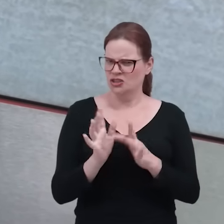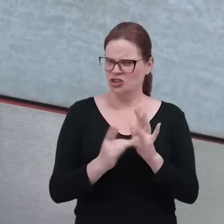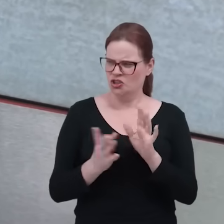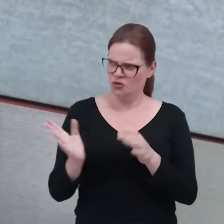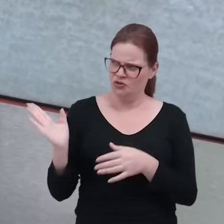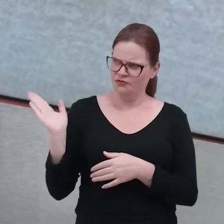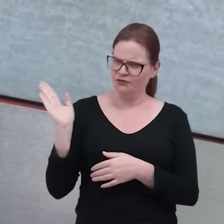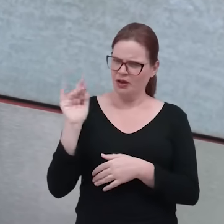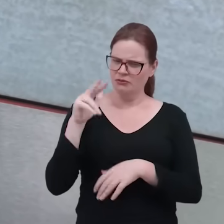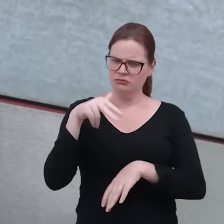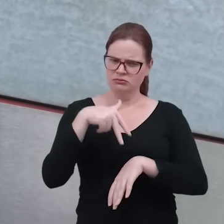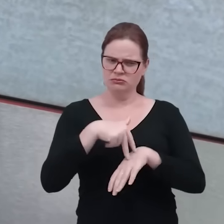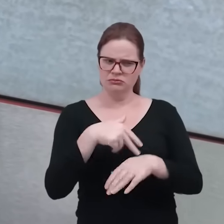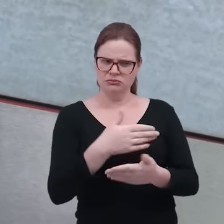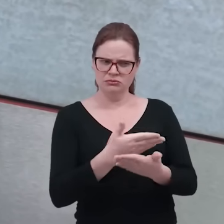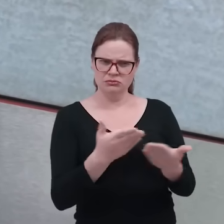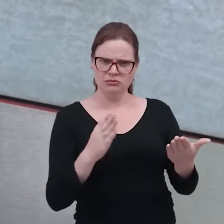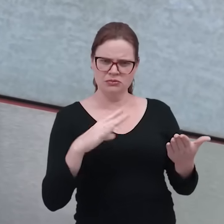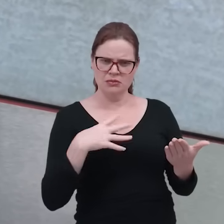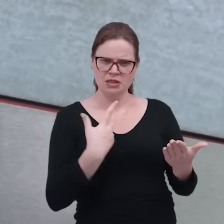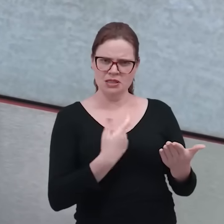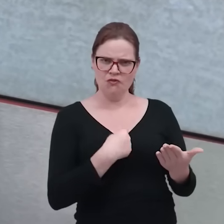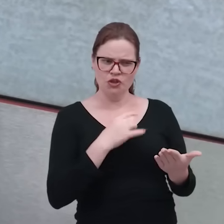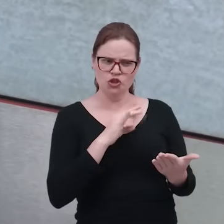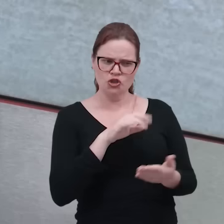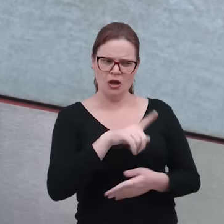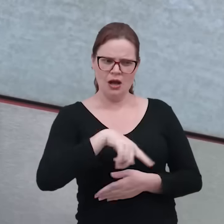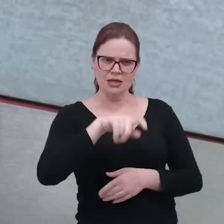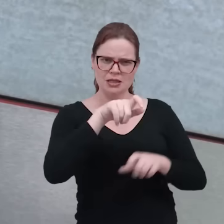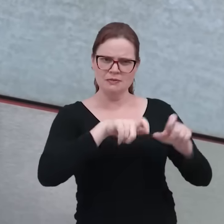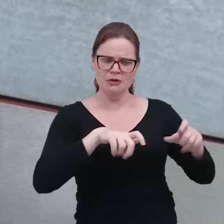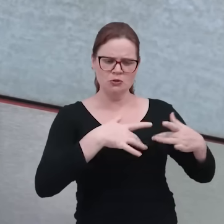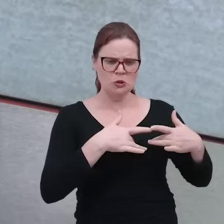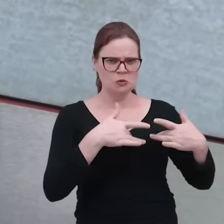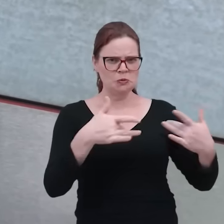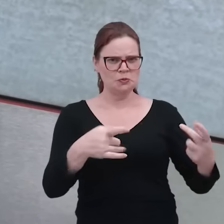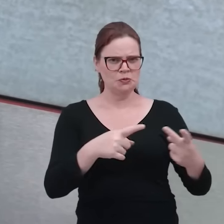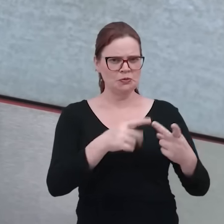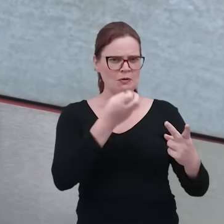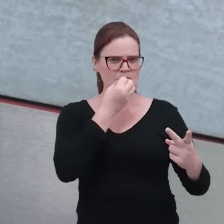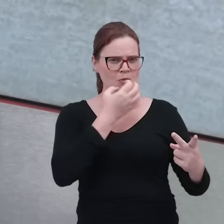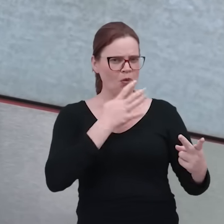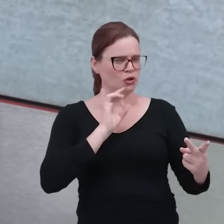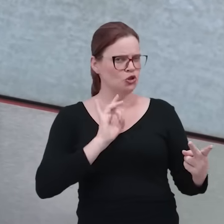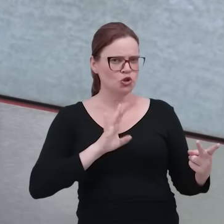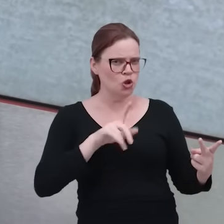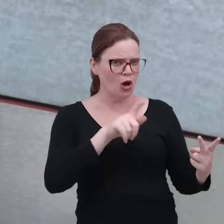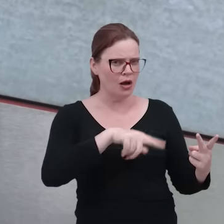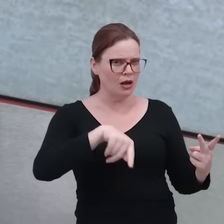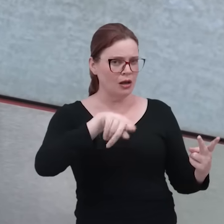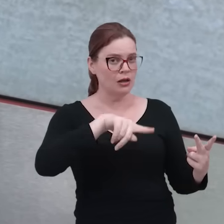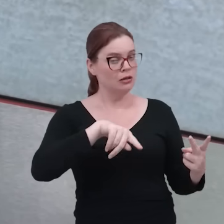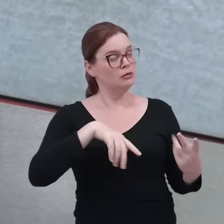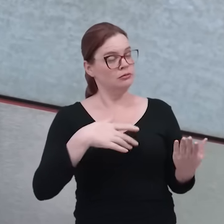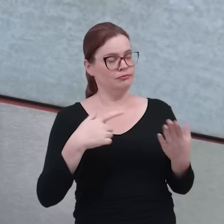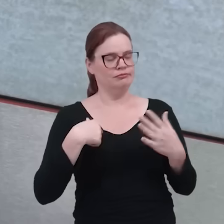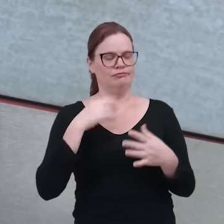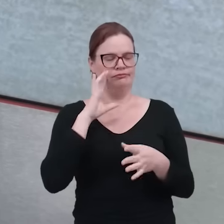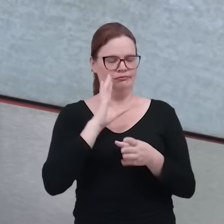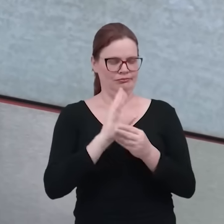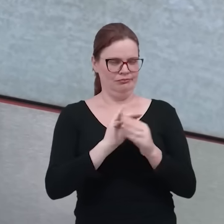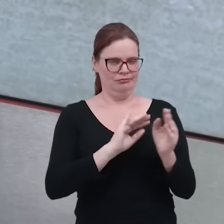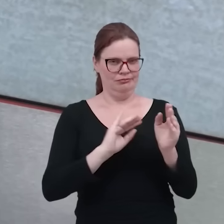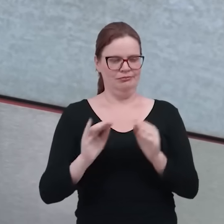mundo para salvar somente os bons? As pessoas boas, as pessoas caridosas, será que ele veio para salvar somente os bons? Muito